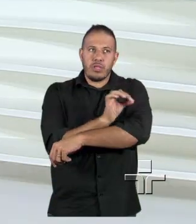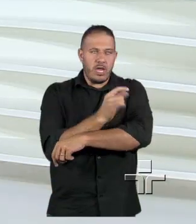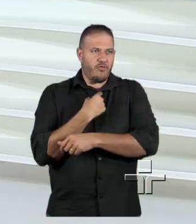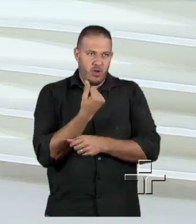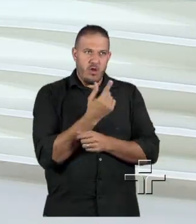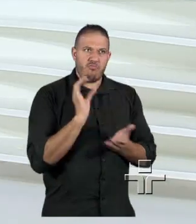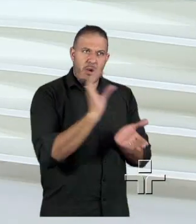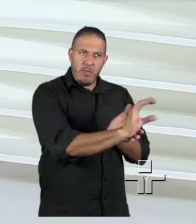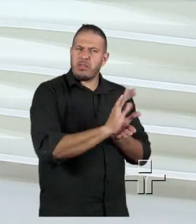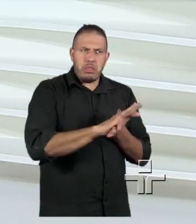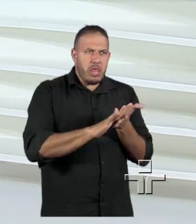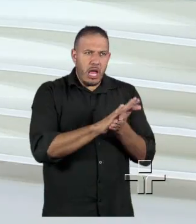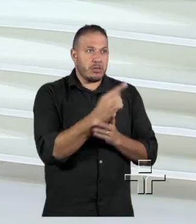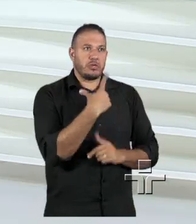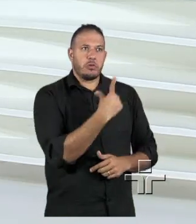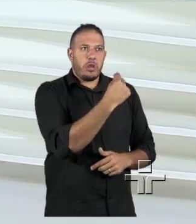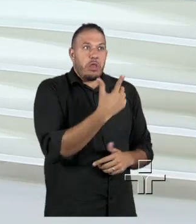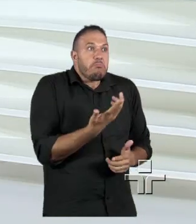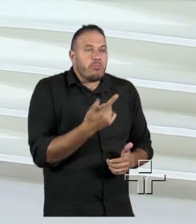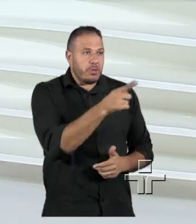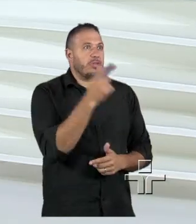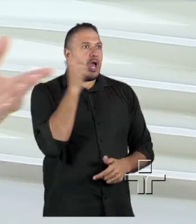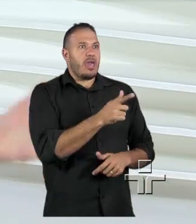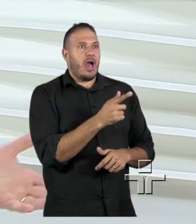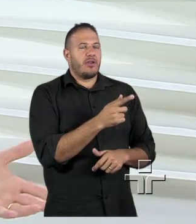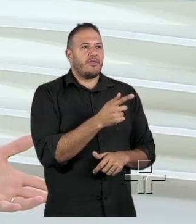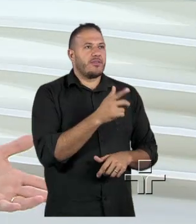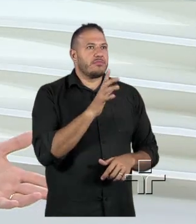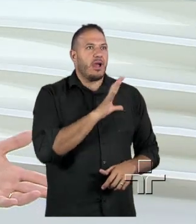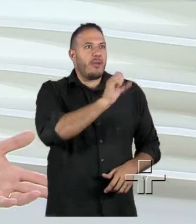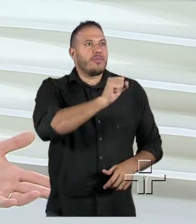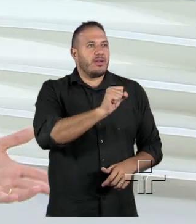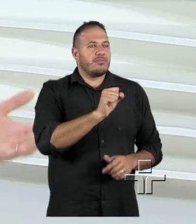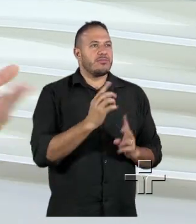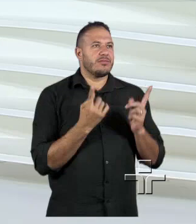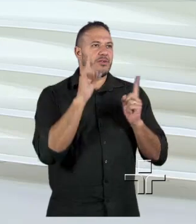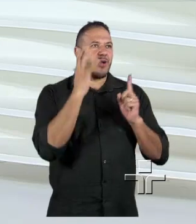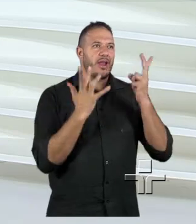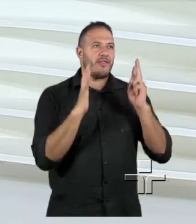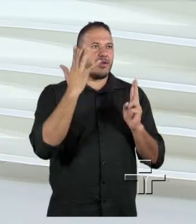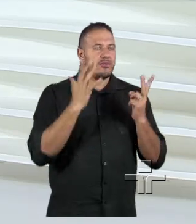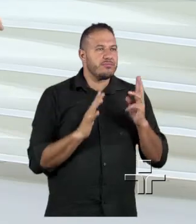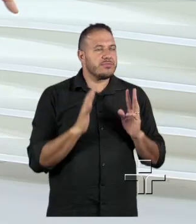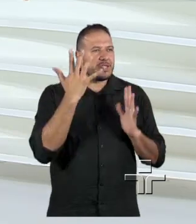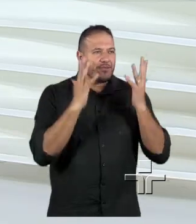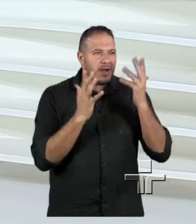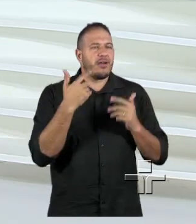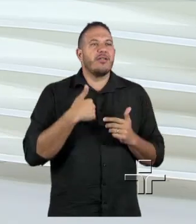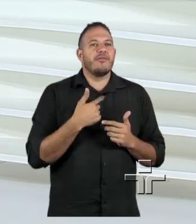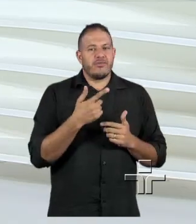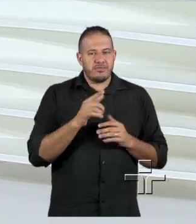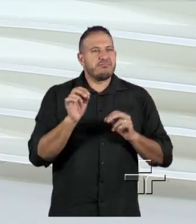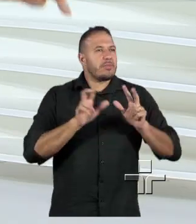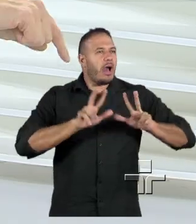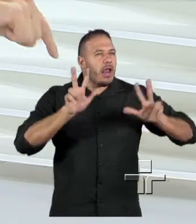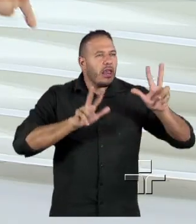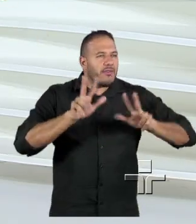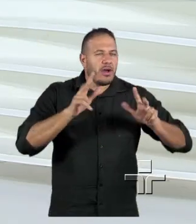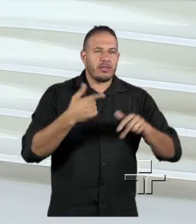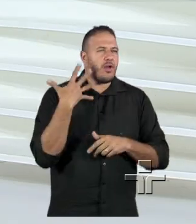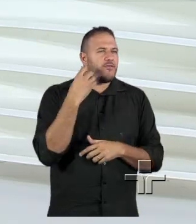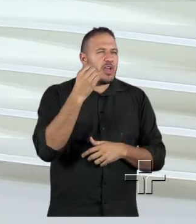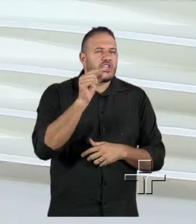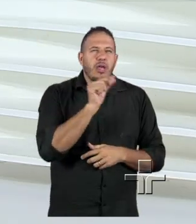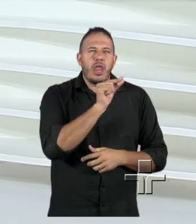foi, né? Não envolveu dinheiro. Foi um livro que eu escrevi, chamado Cacau é Show, que eu viajei desde a